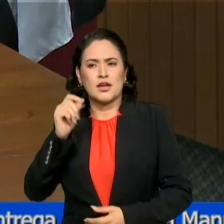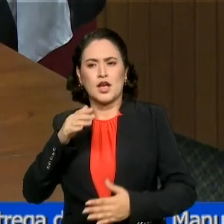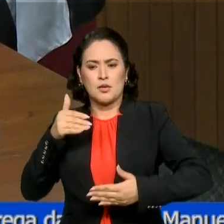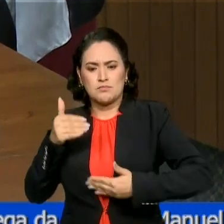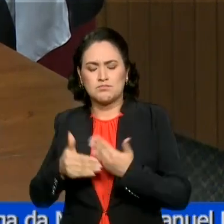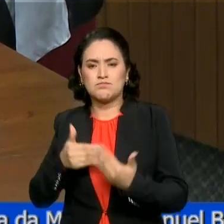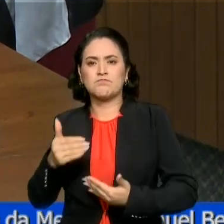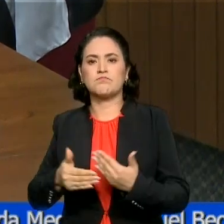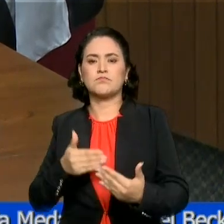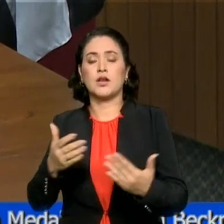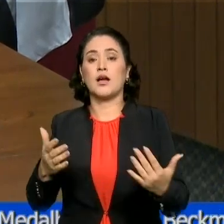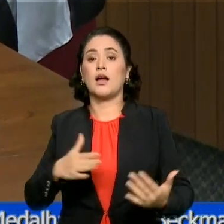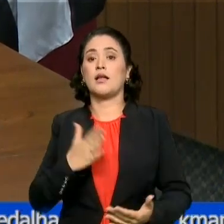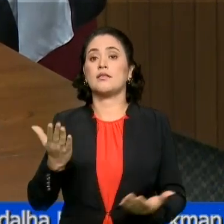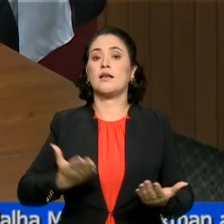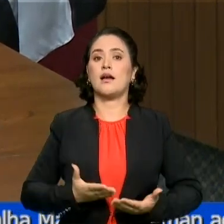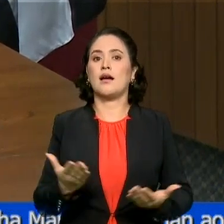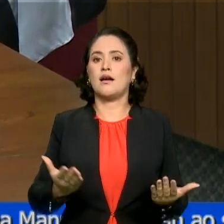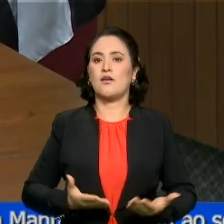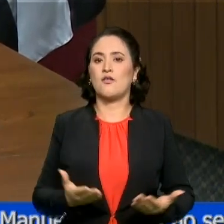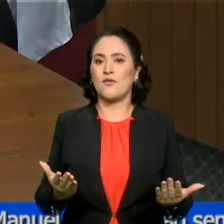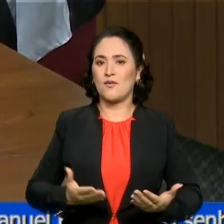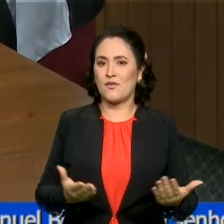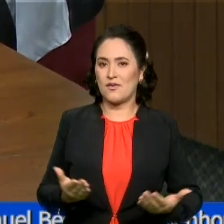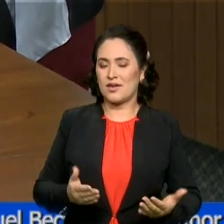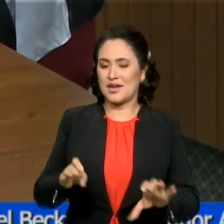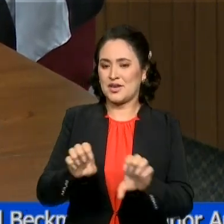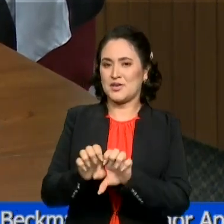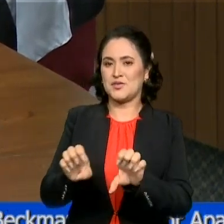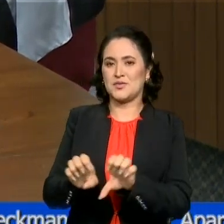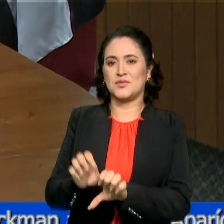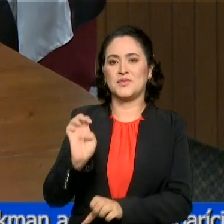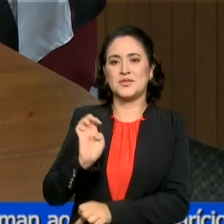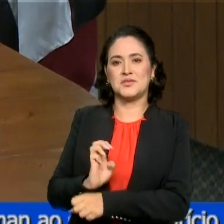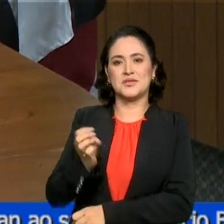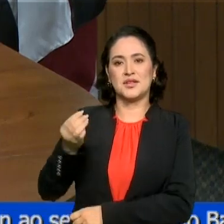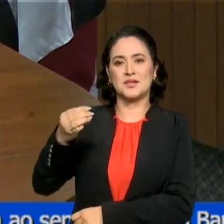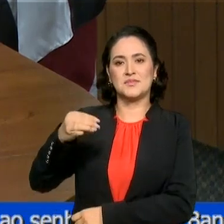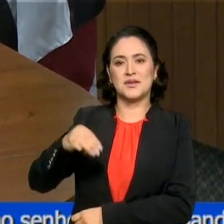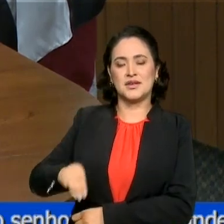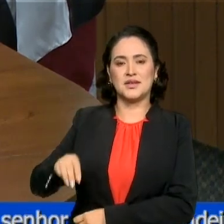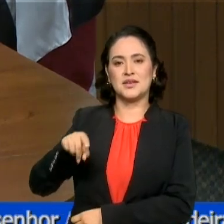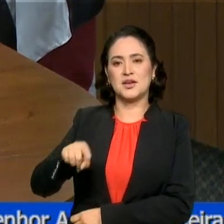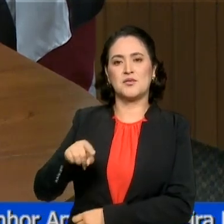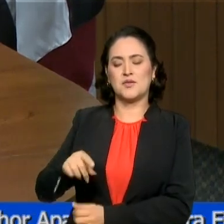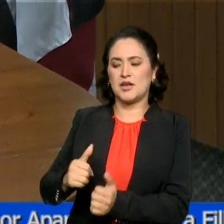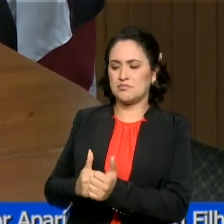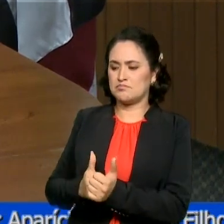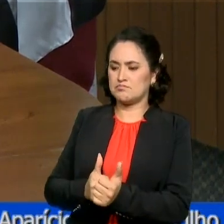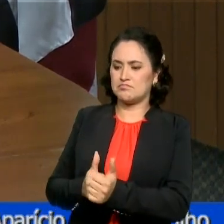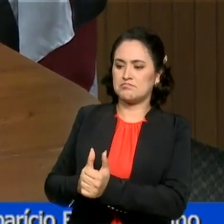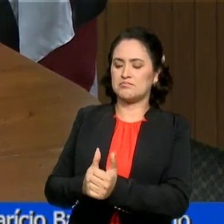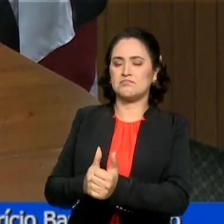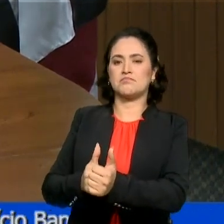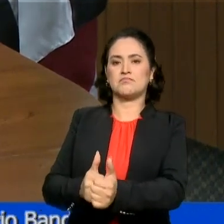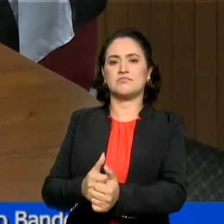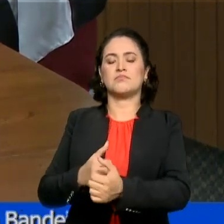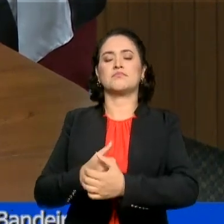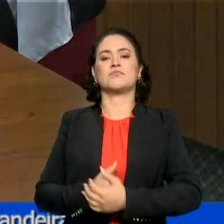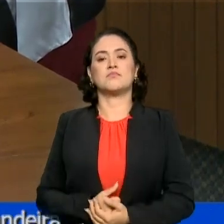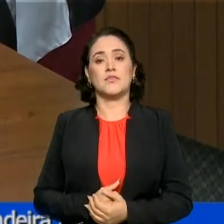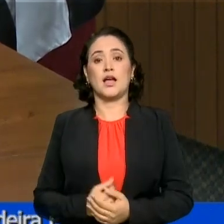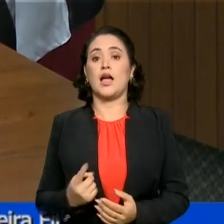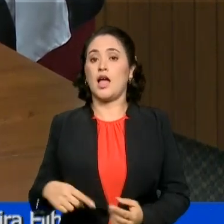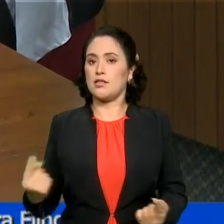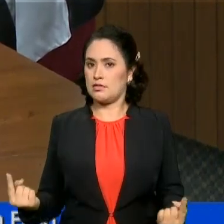experiência, ainda conduz com maestria a infraestrutura do nosso estado, um estado continental, desafiador e que merece todas